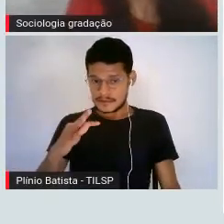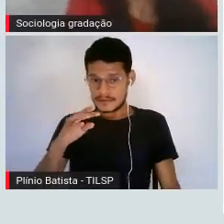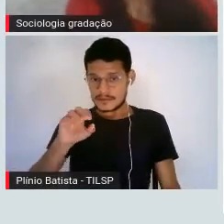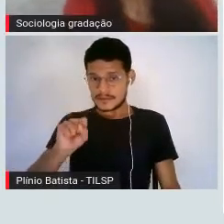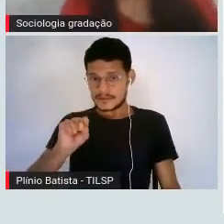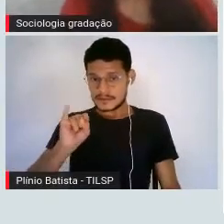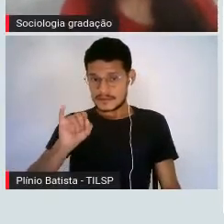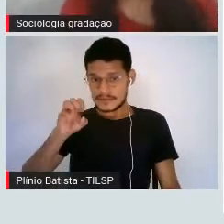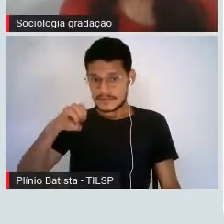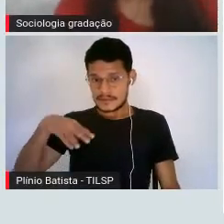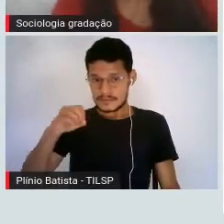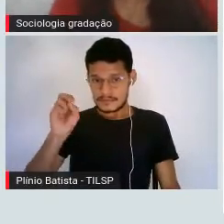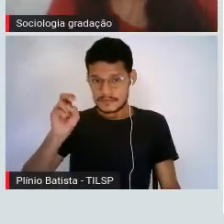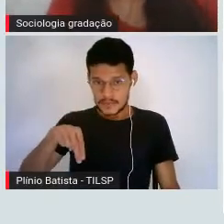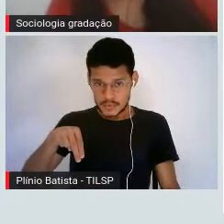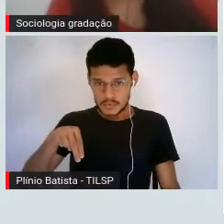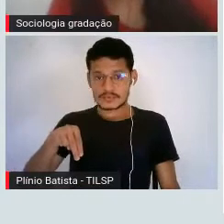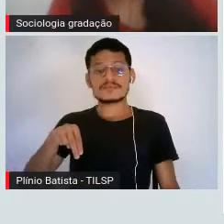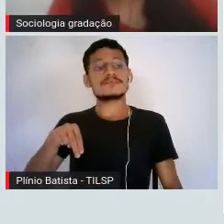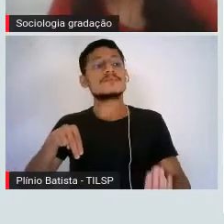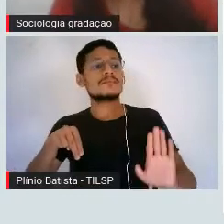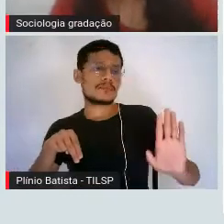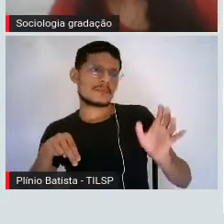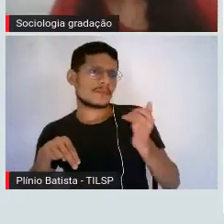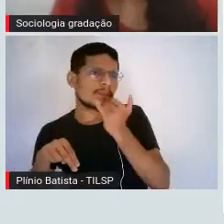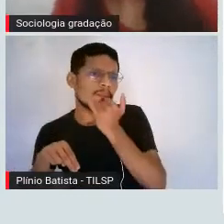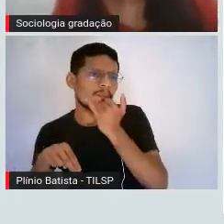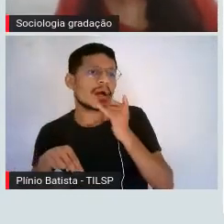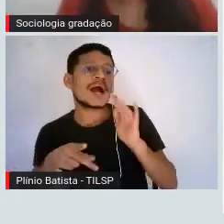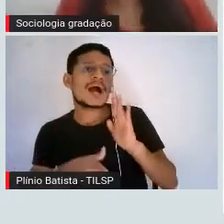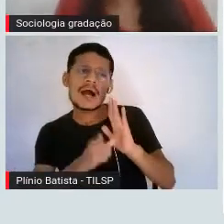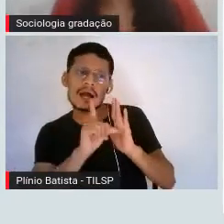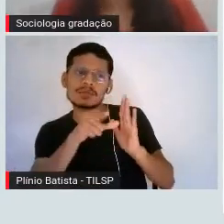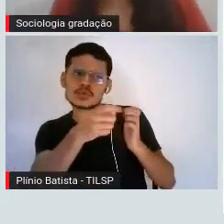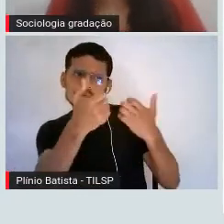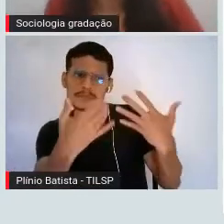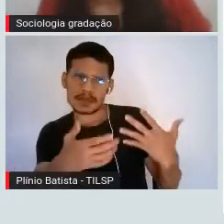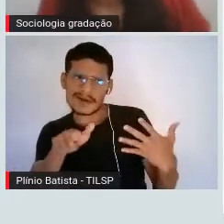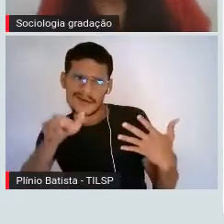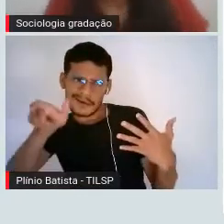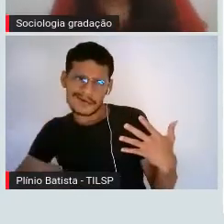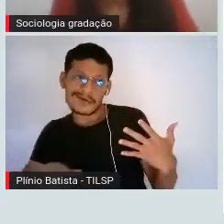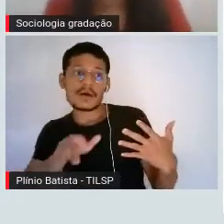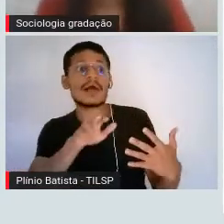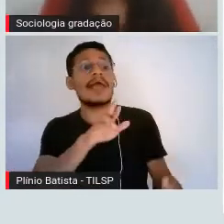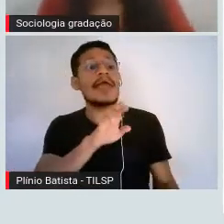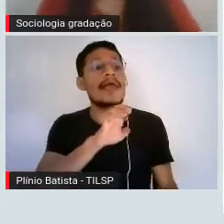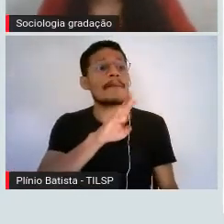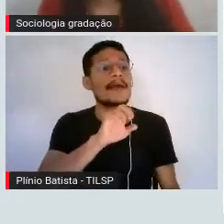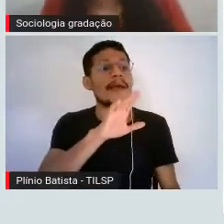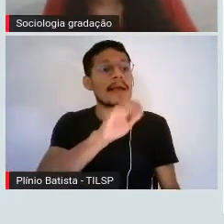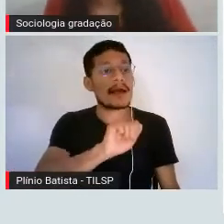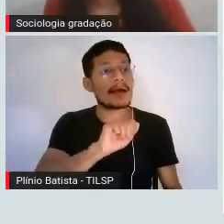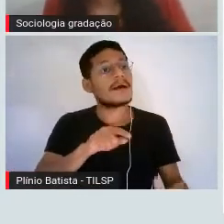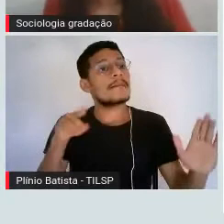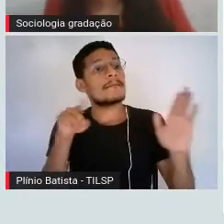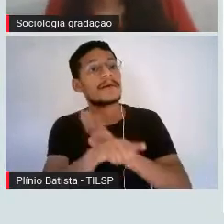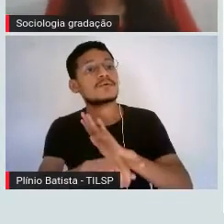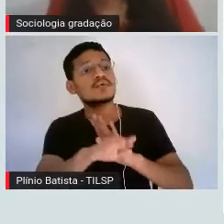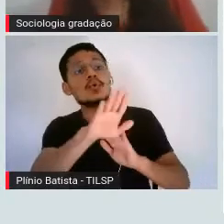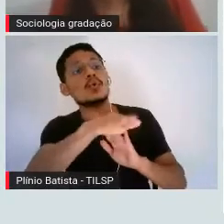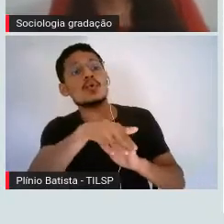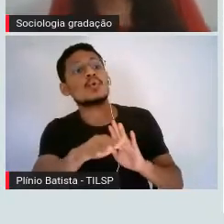Professora, que é... Oi, Felipe. licença, antes da senhora voltar em Saint-Simon, a Rebeca faz uma pergunta. Qual